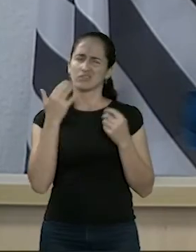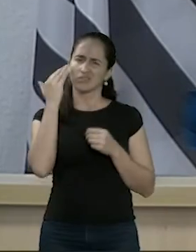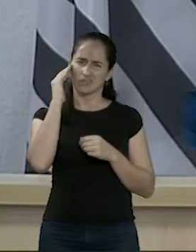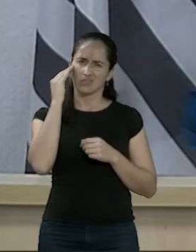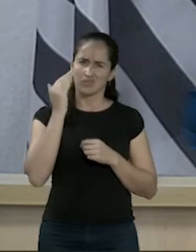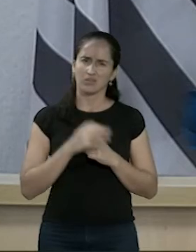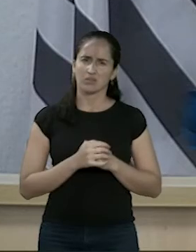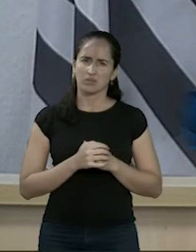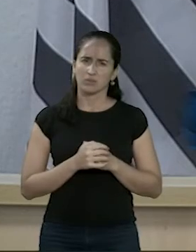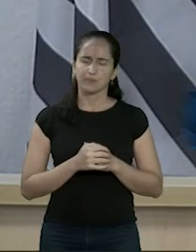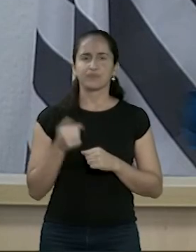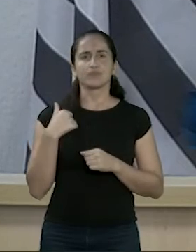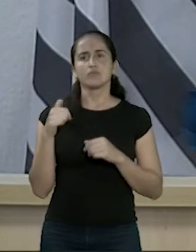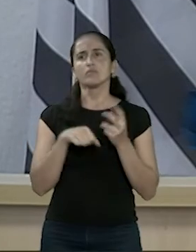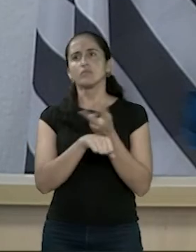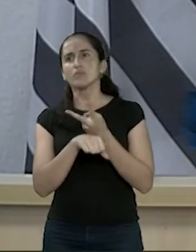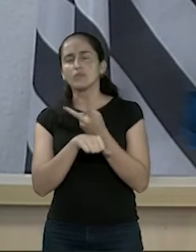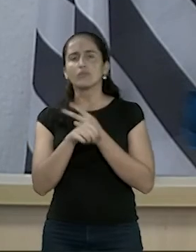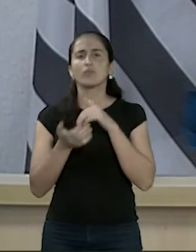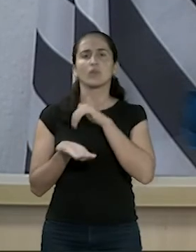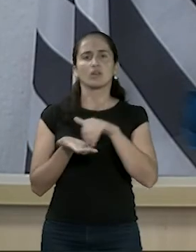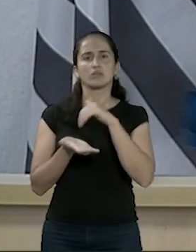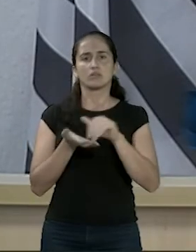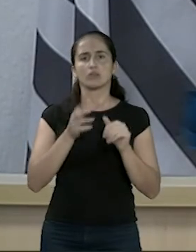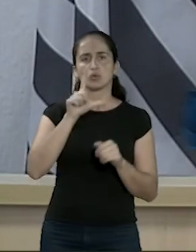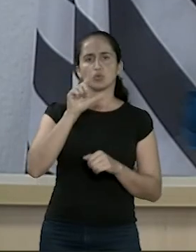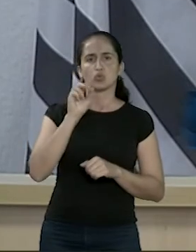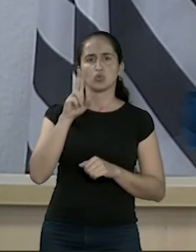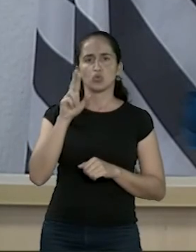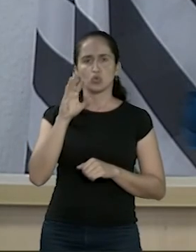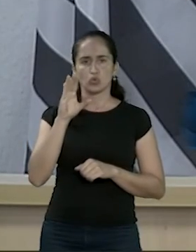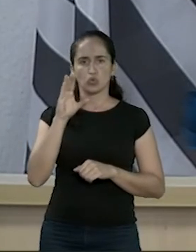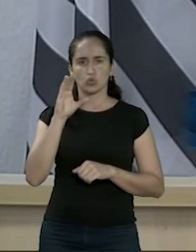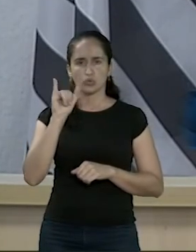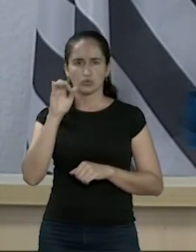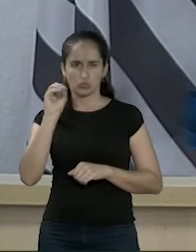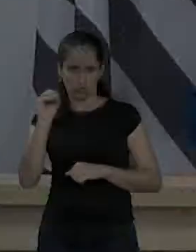procurar o secretário Lúcio. É, a mágica, né? Para funcionar.